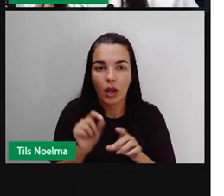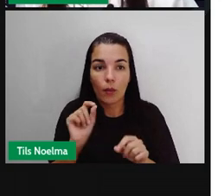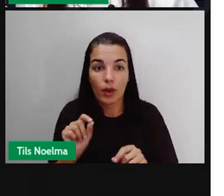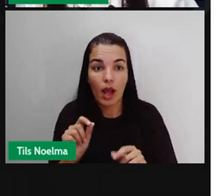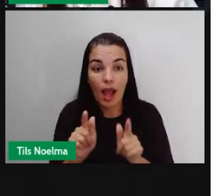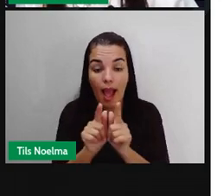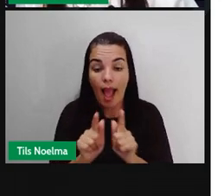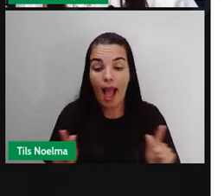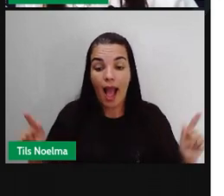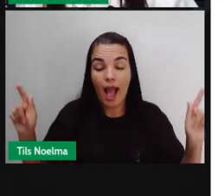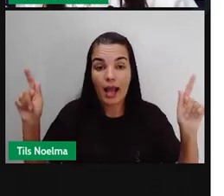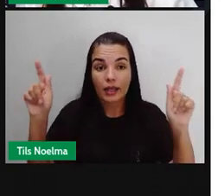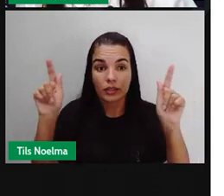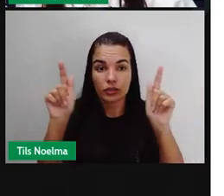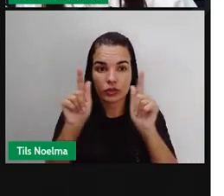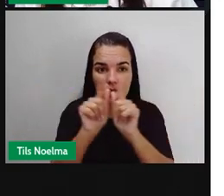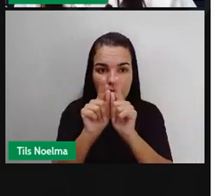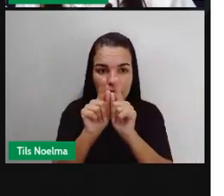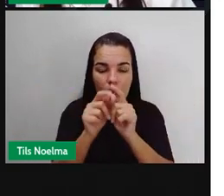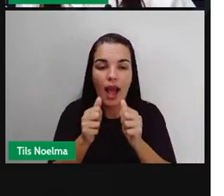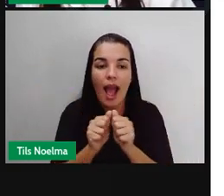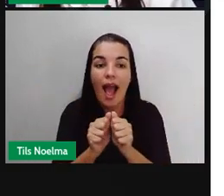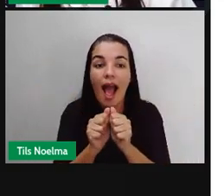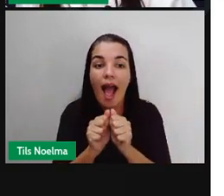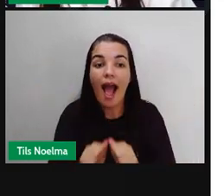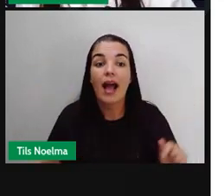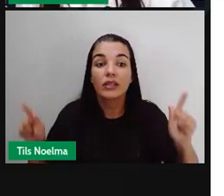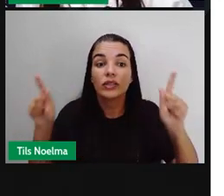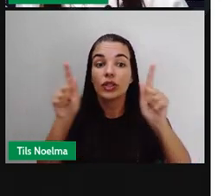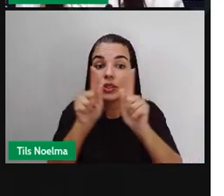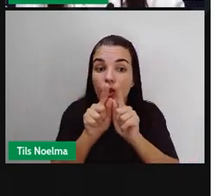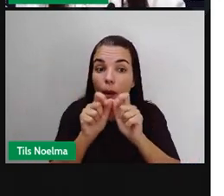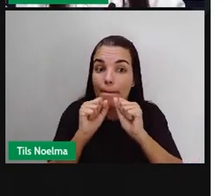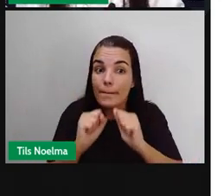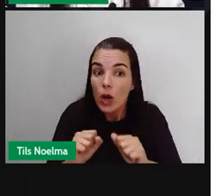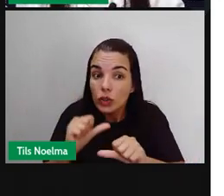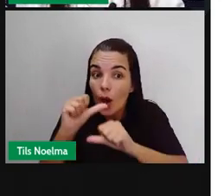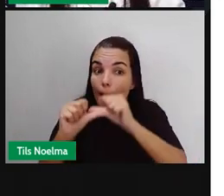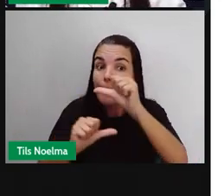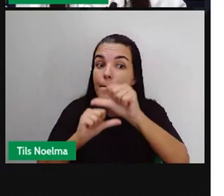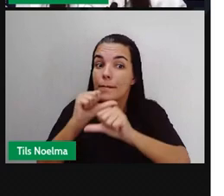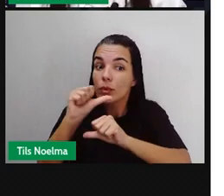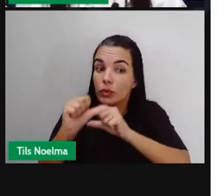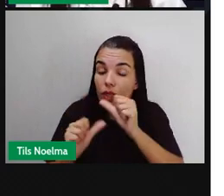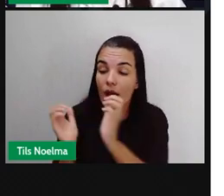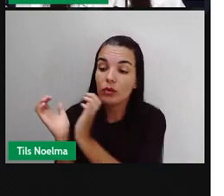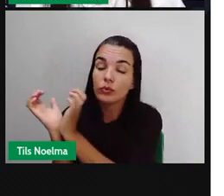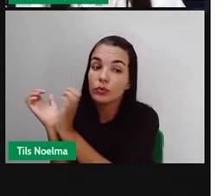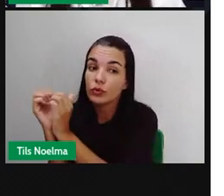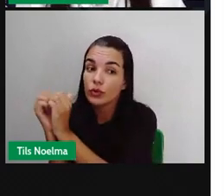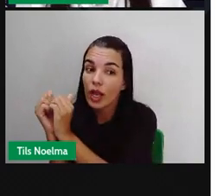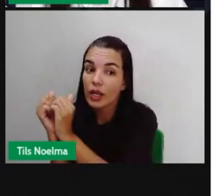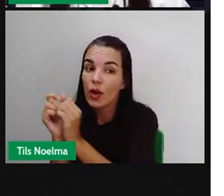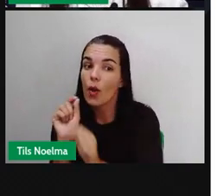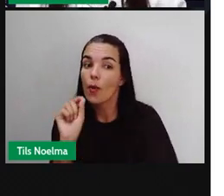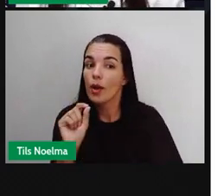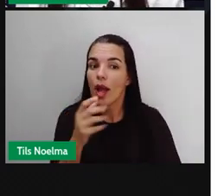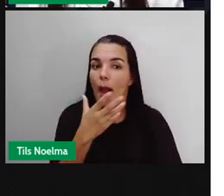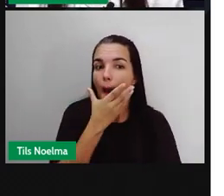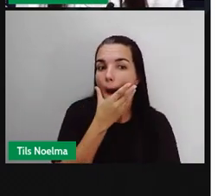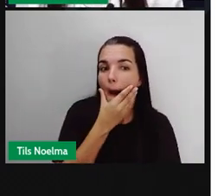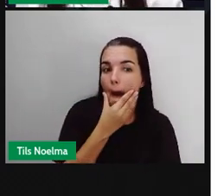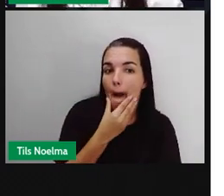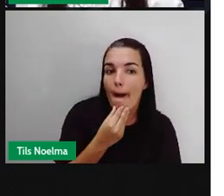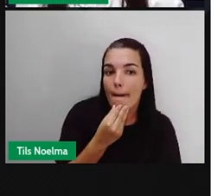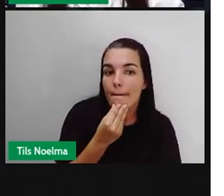palavra variável em gênero, porque ele vai mudar de acordo com o gênero. Eu uso a palavra bonito para homem,